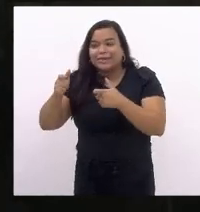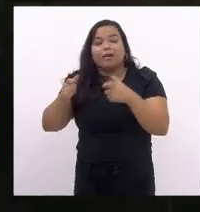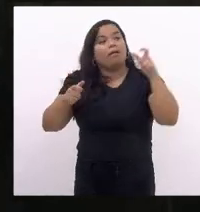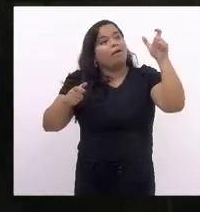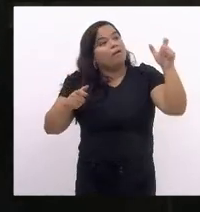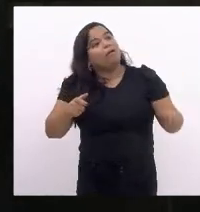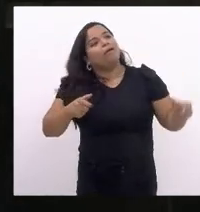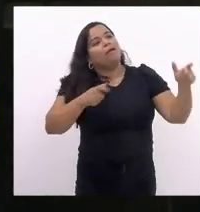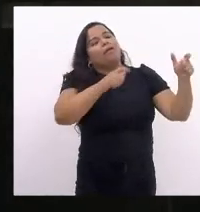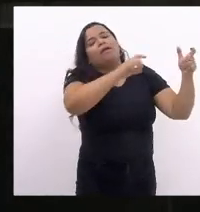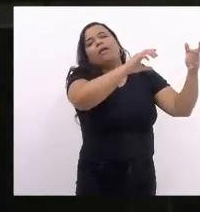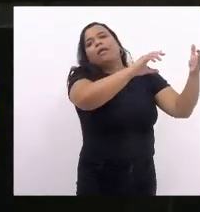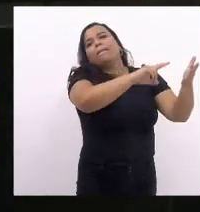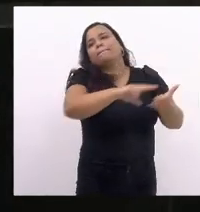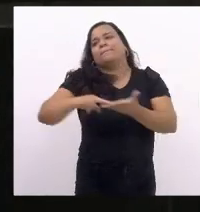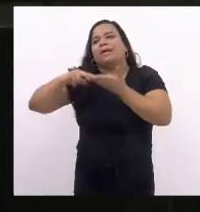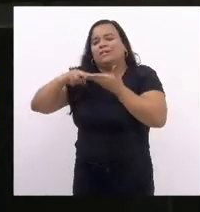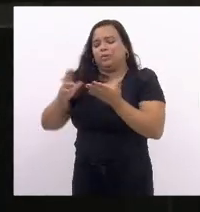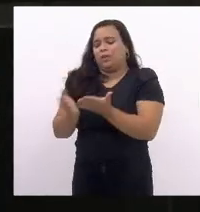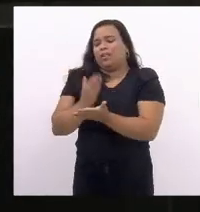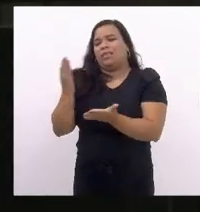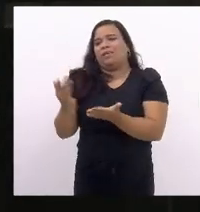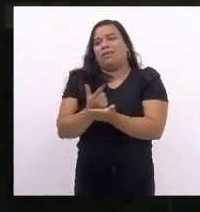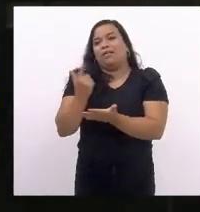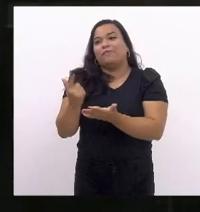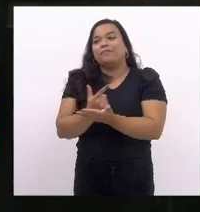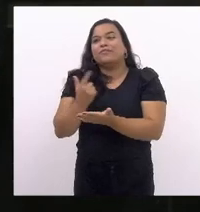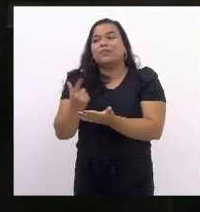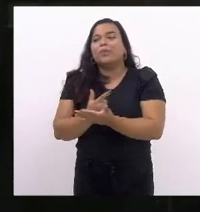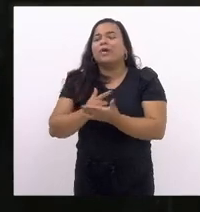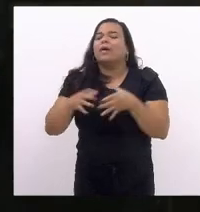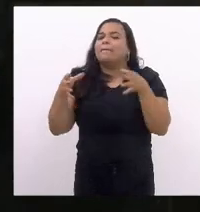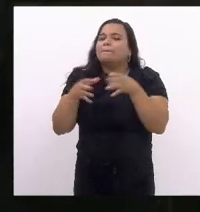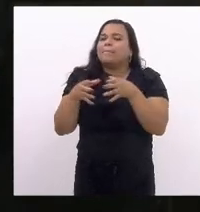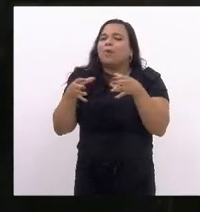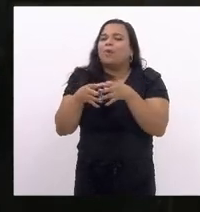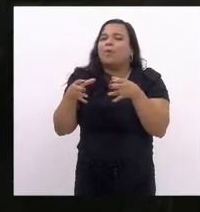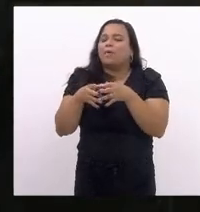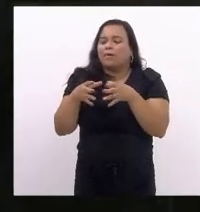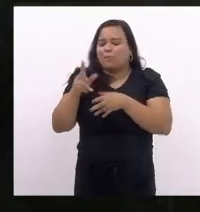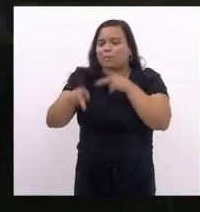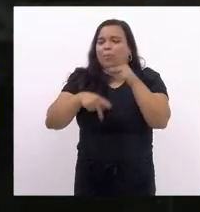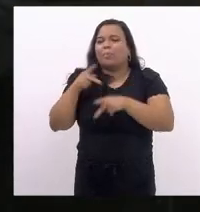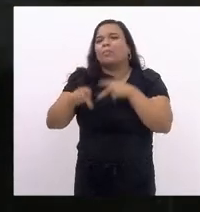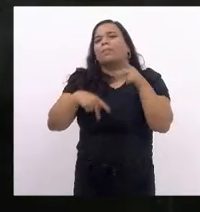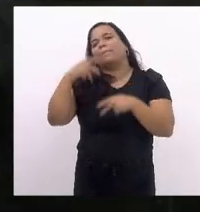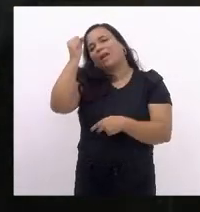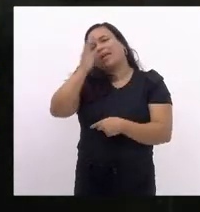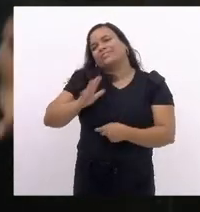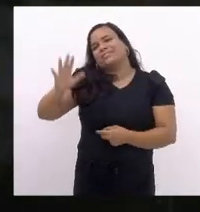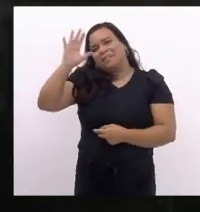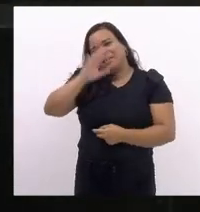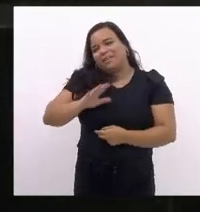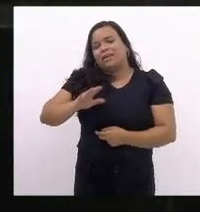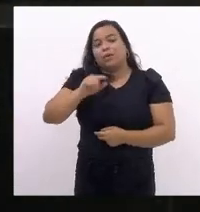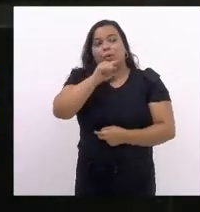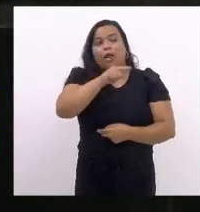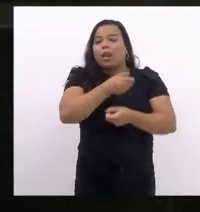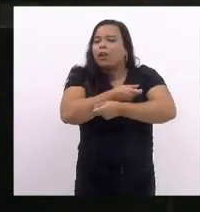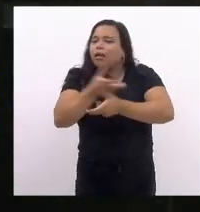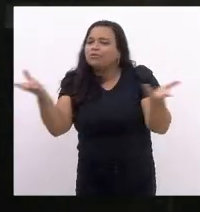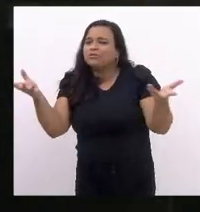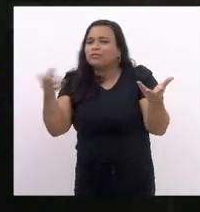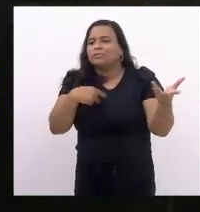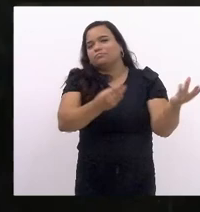nós o livro O Povo Brasileiro, Marta, que ele tinha acabado de lançar, né, com uma uma manifestação